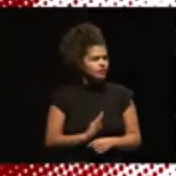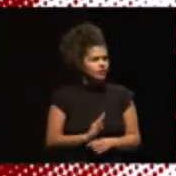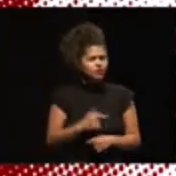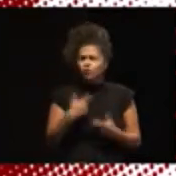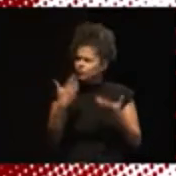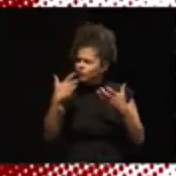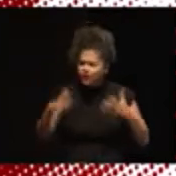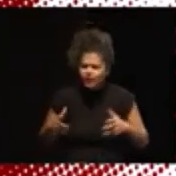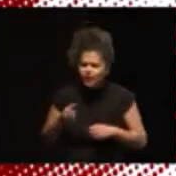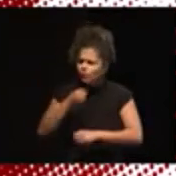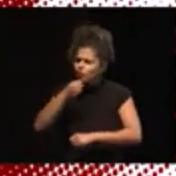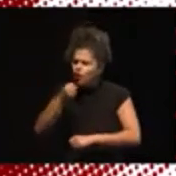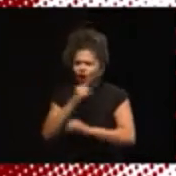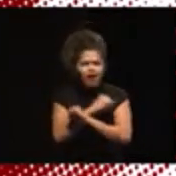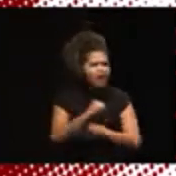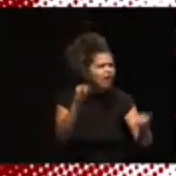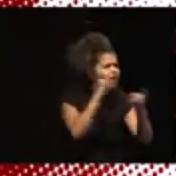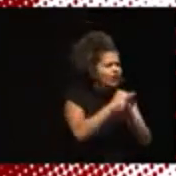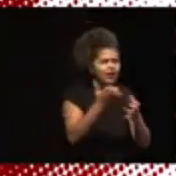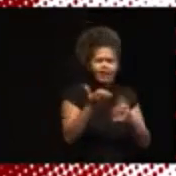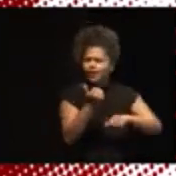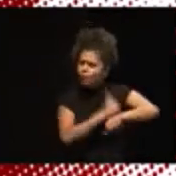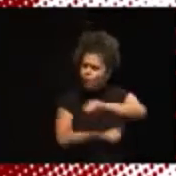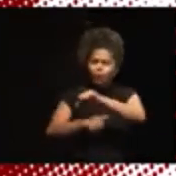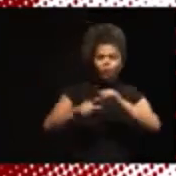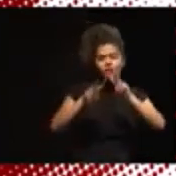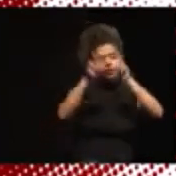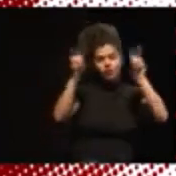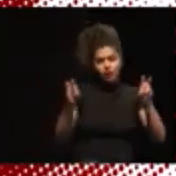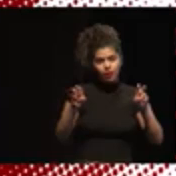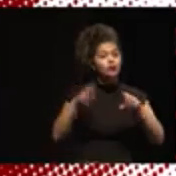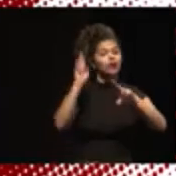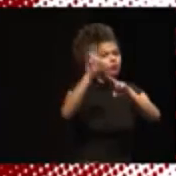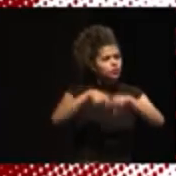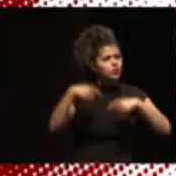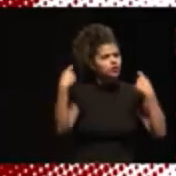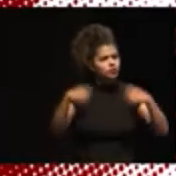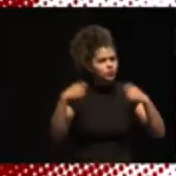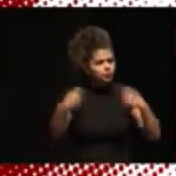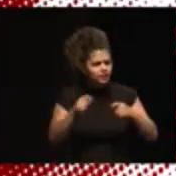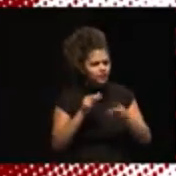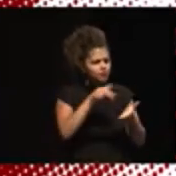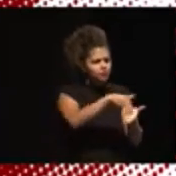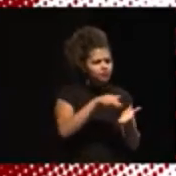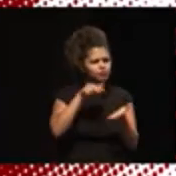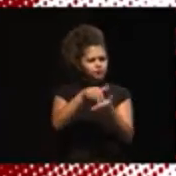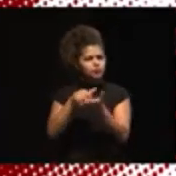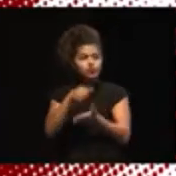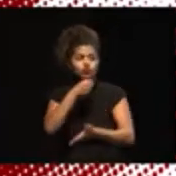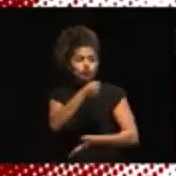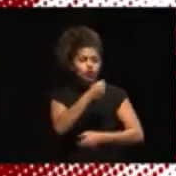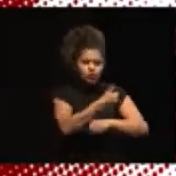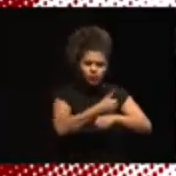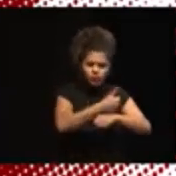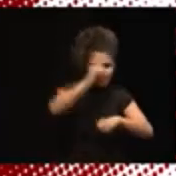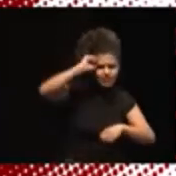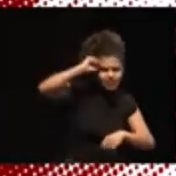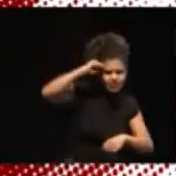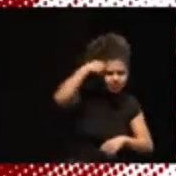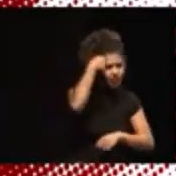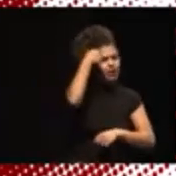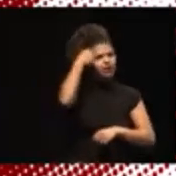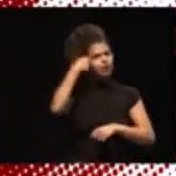isso. A gente precisa reverter essa pauta. E é por isso que a gente precisa de jornalistas negros nas redações. Contratem, sejam